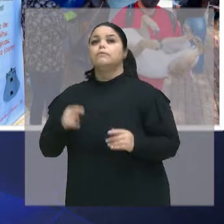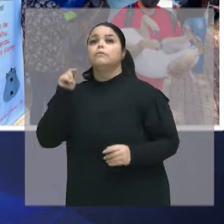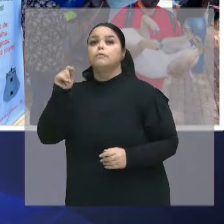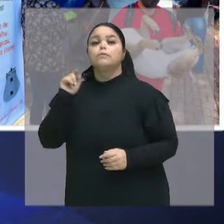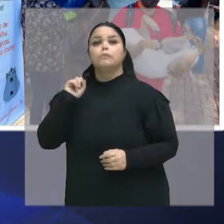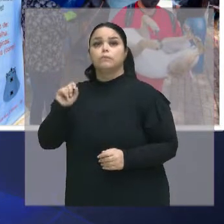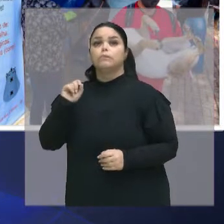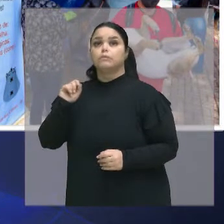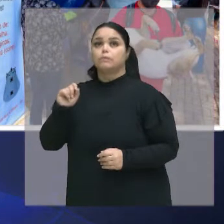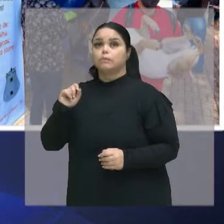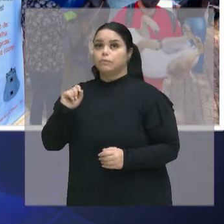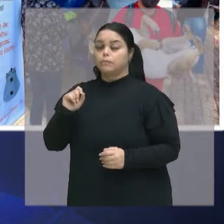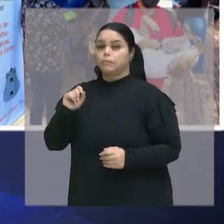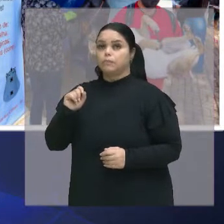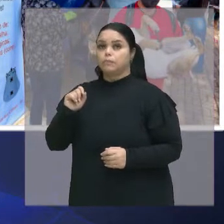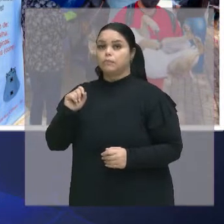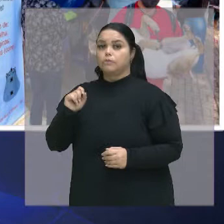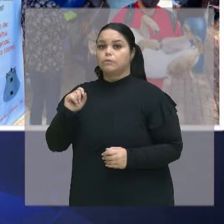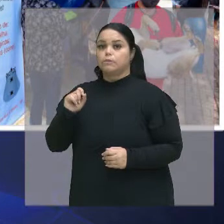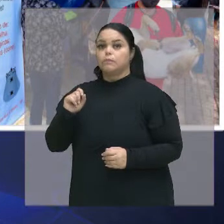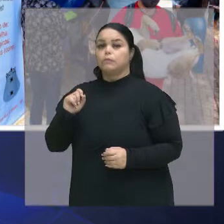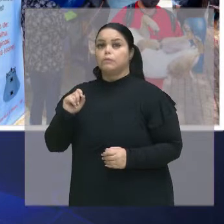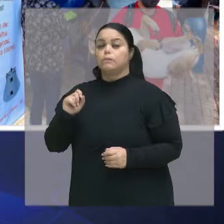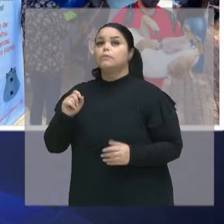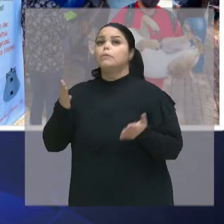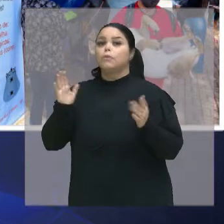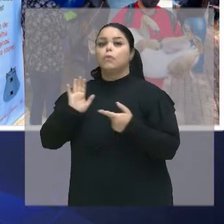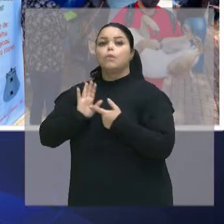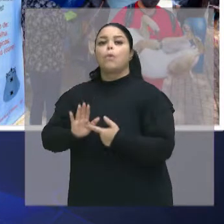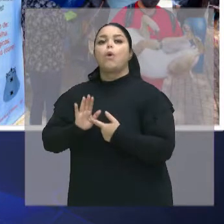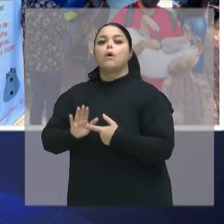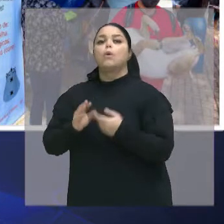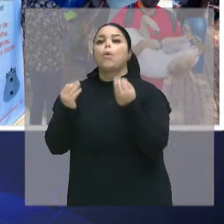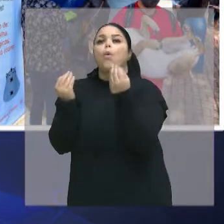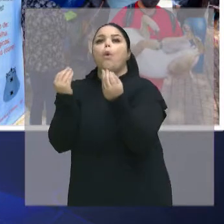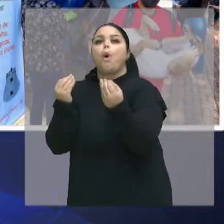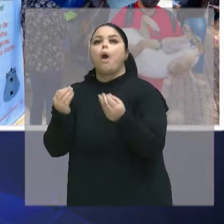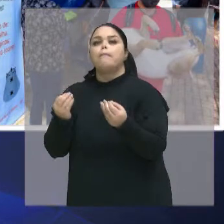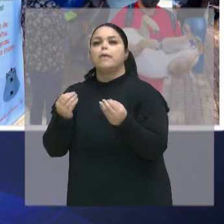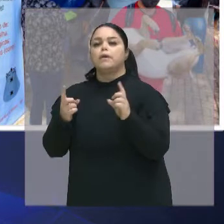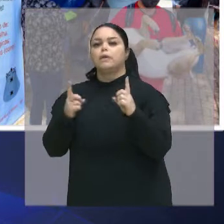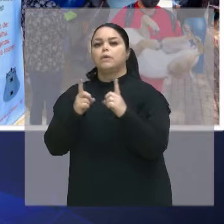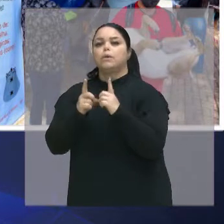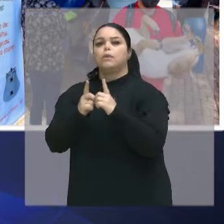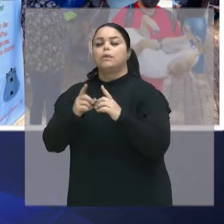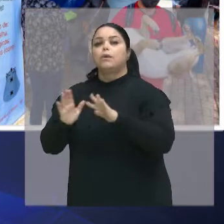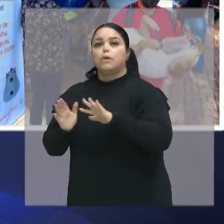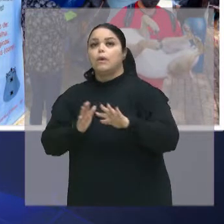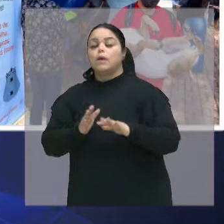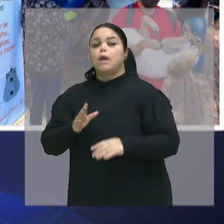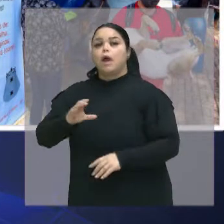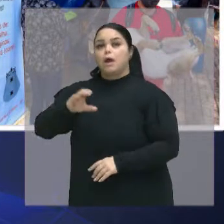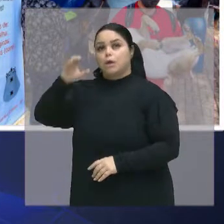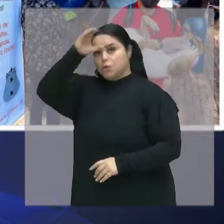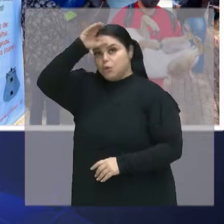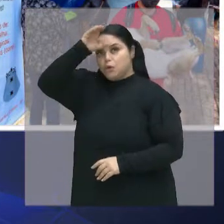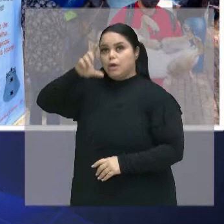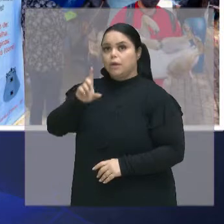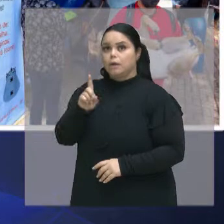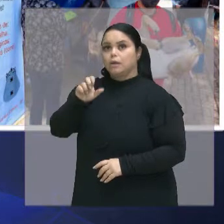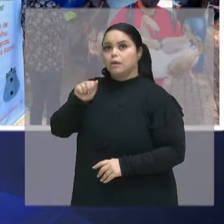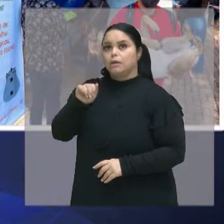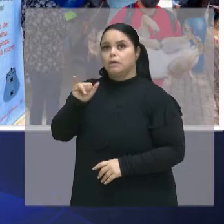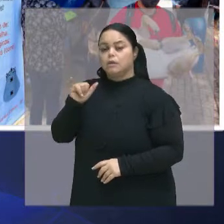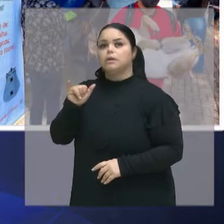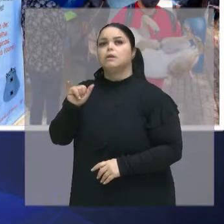é o ateliê da tia Dani, que está lá, que é uma